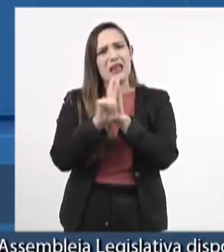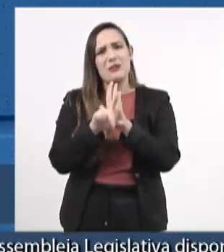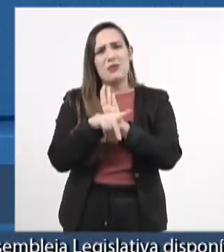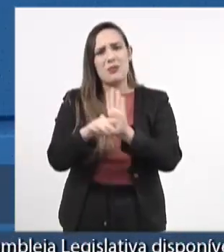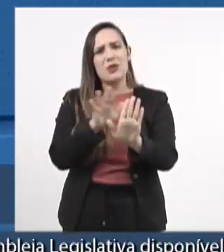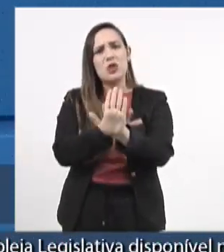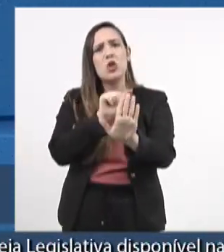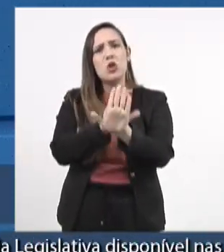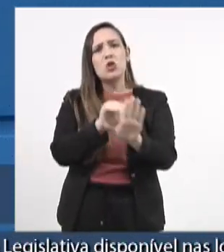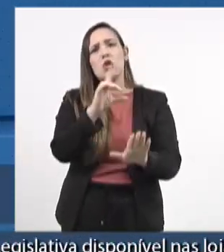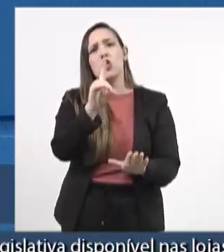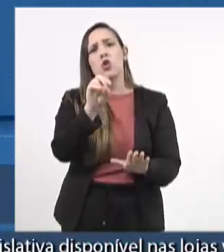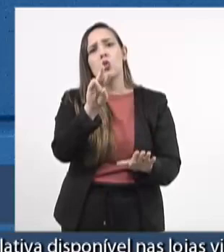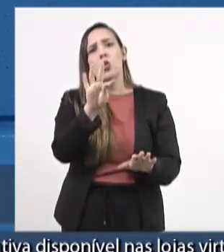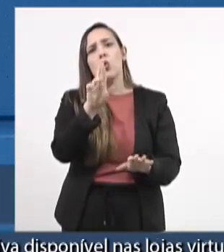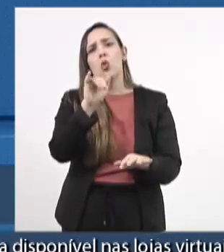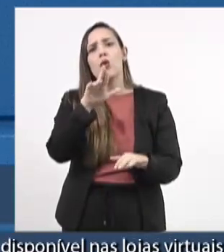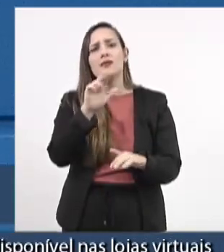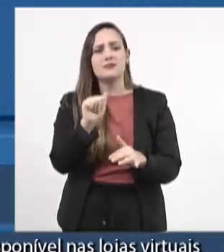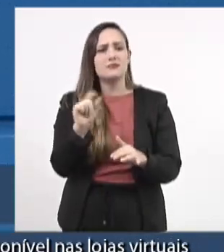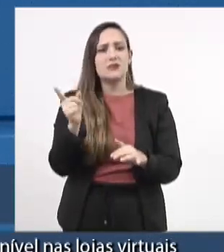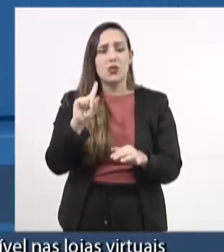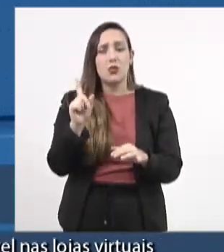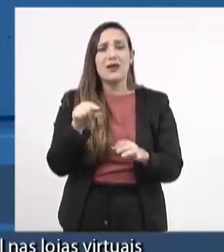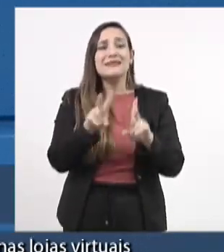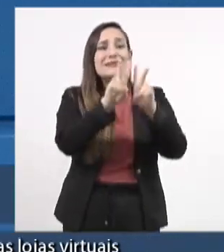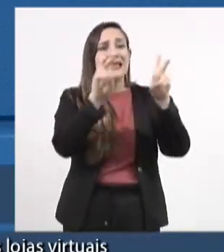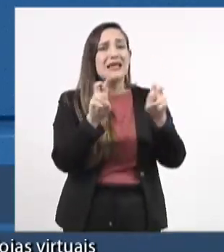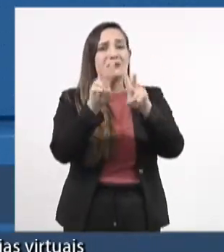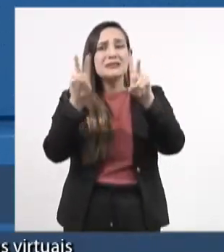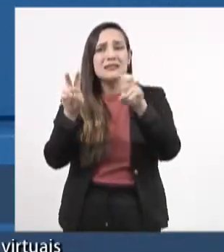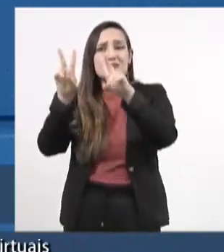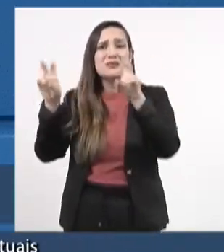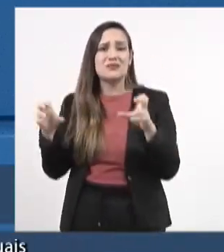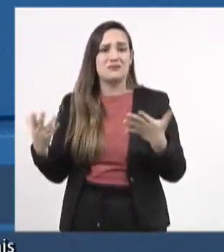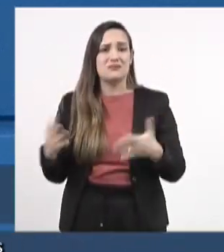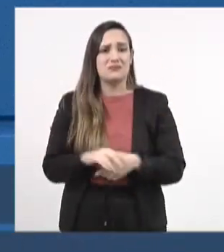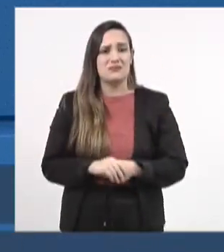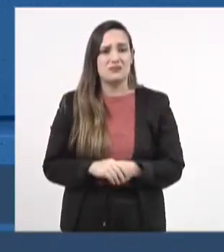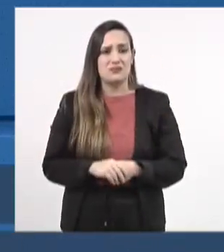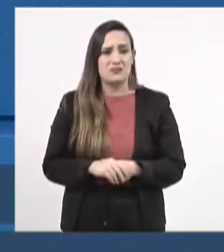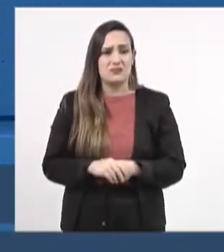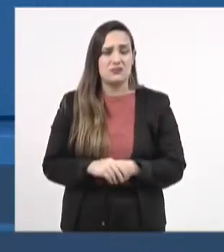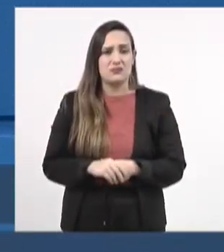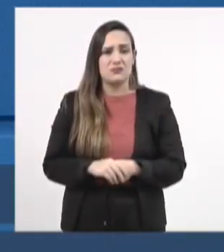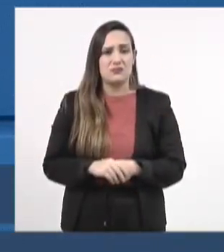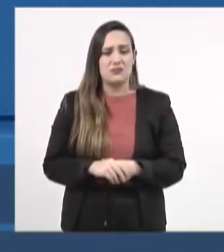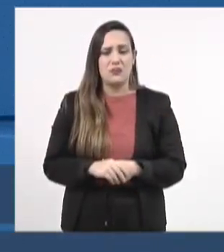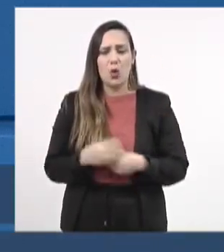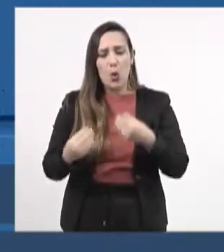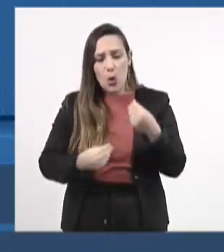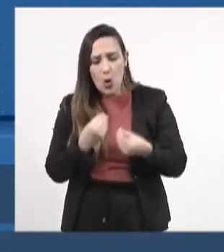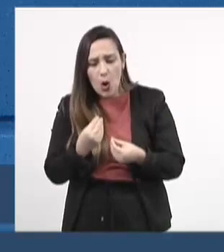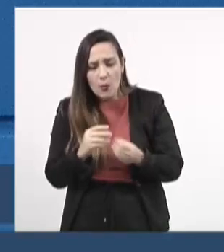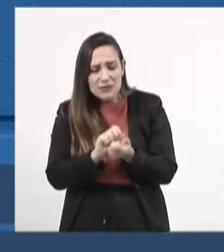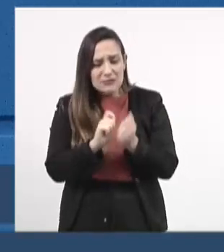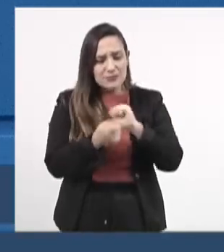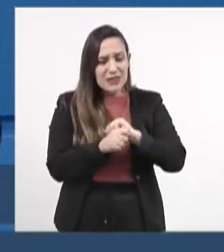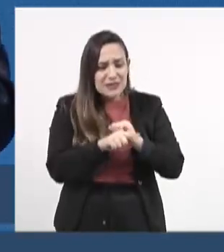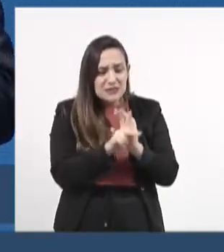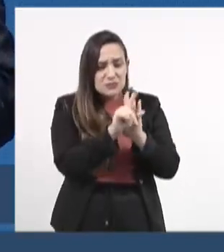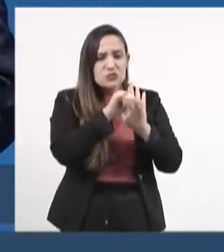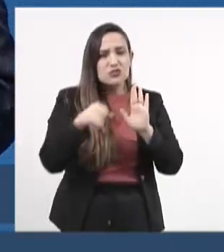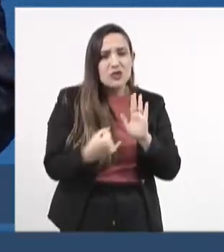lei das matérias, como se passa as matérias para as pessoas começar